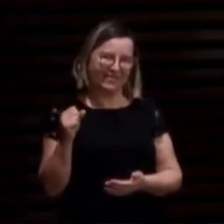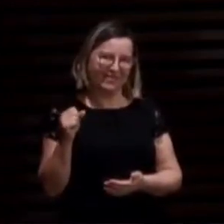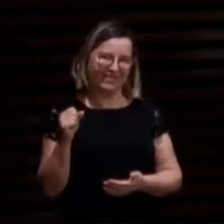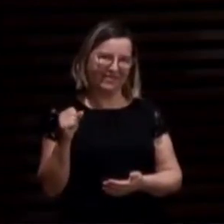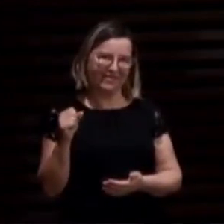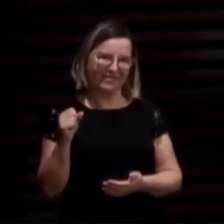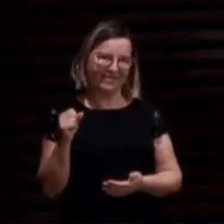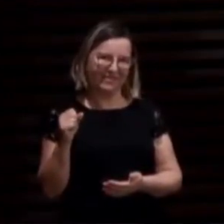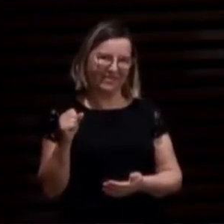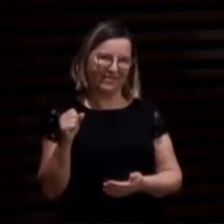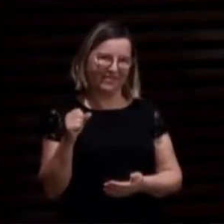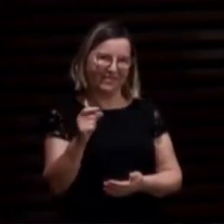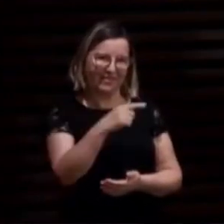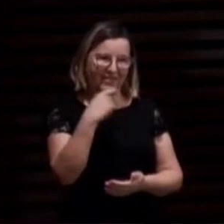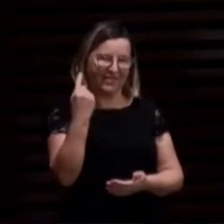que nós estamos patinando,